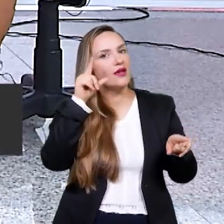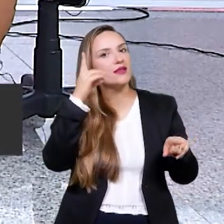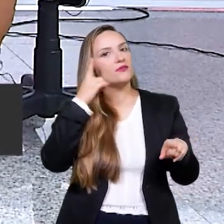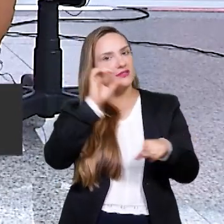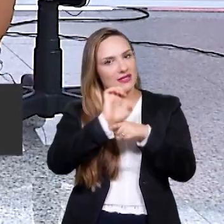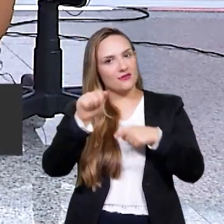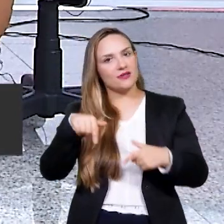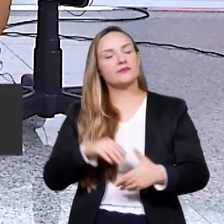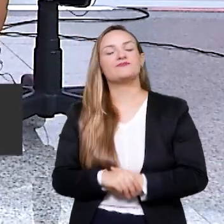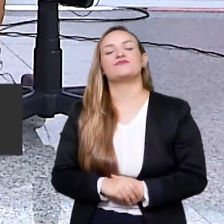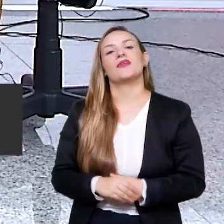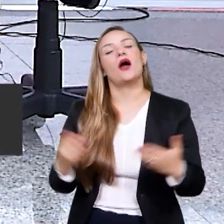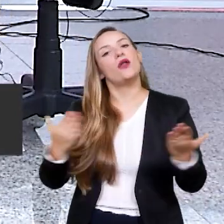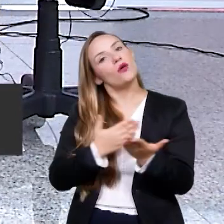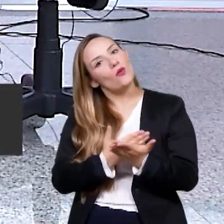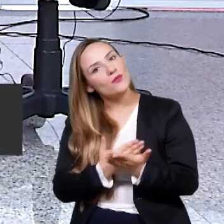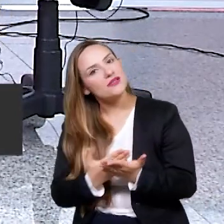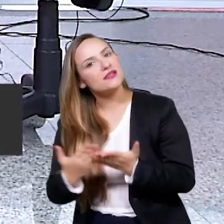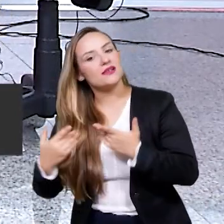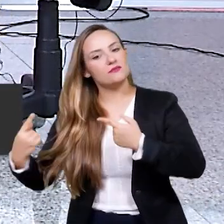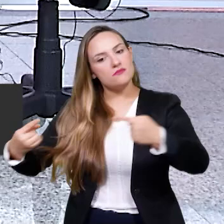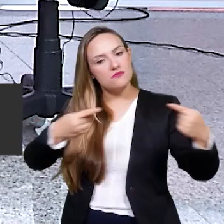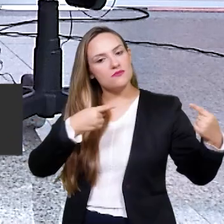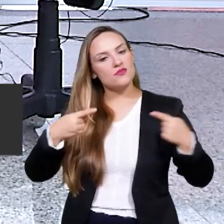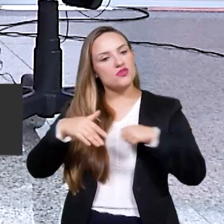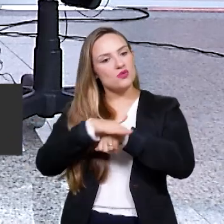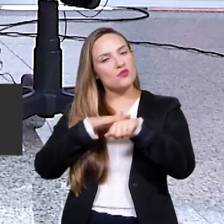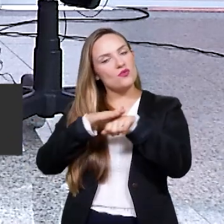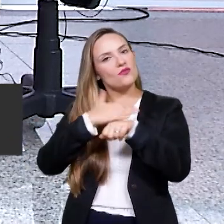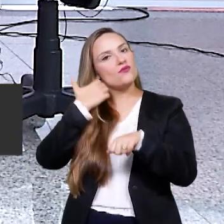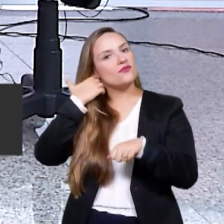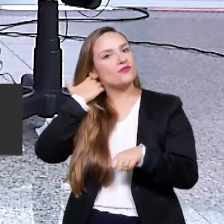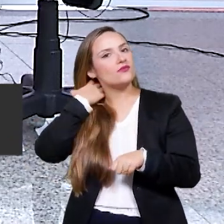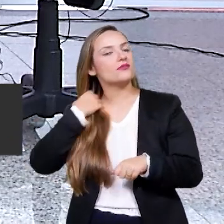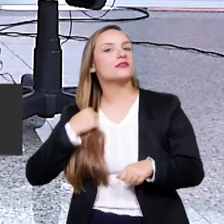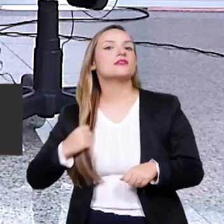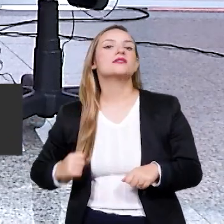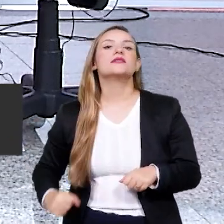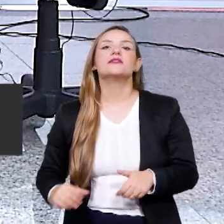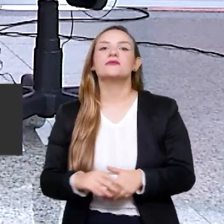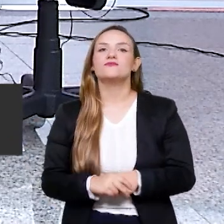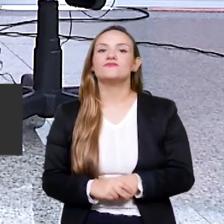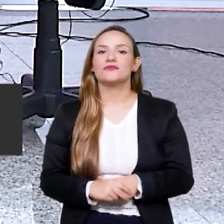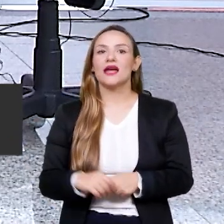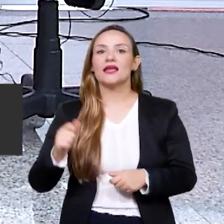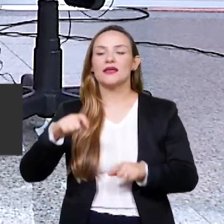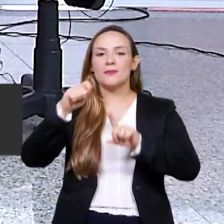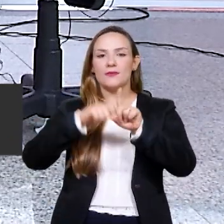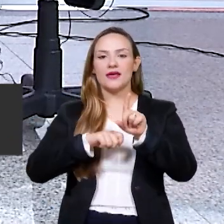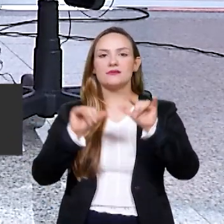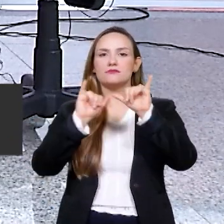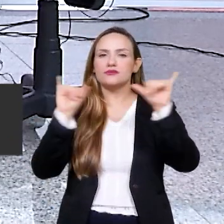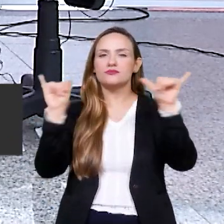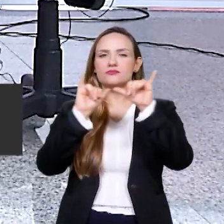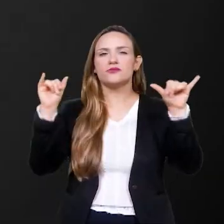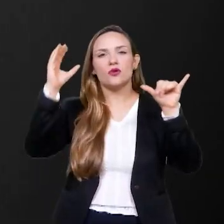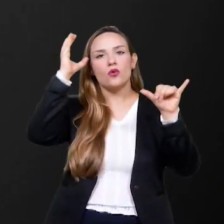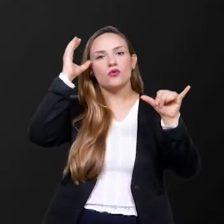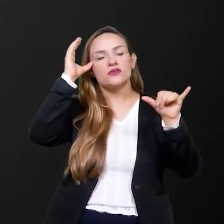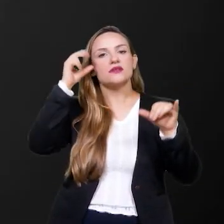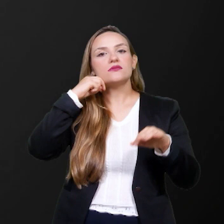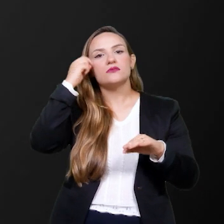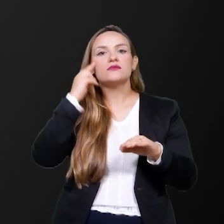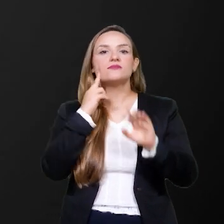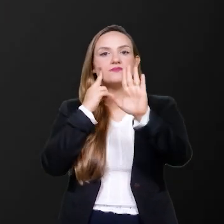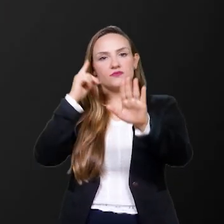Sejam bem-vindos. E para abrir esse debate, esse bate-papo, na verdade, estamos no mês de campanha da